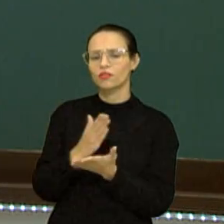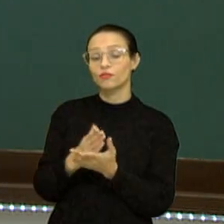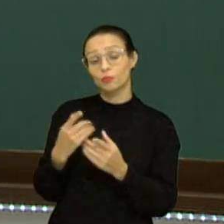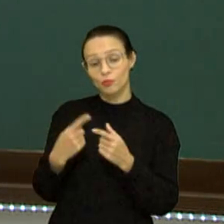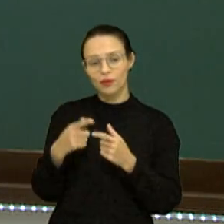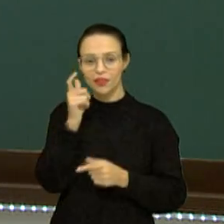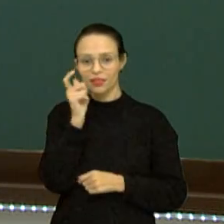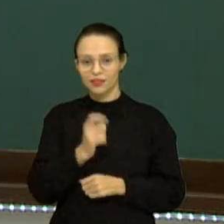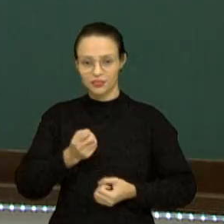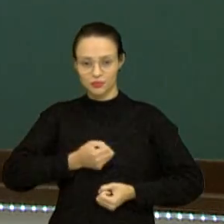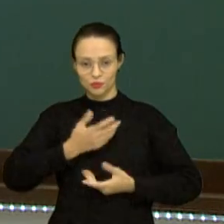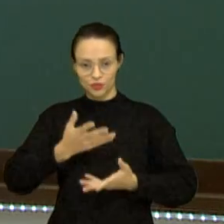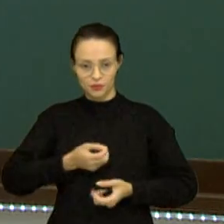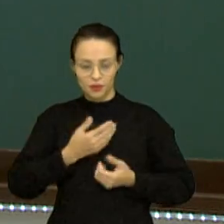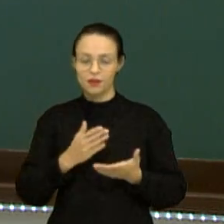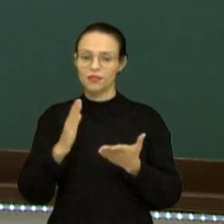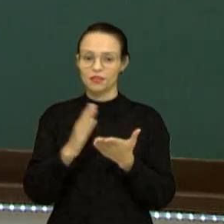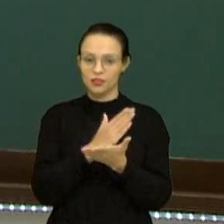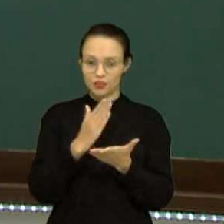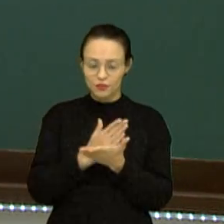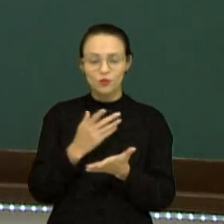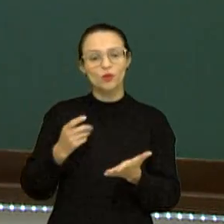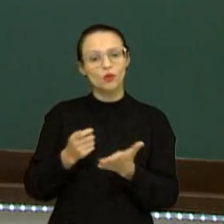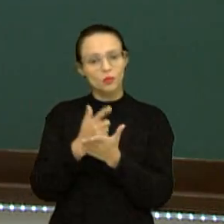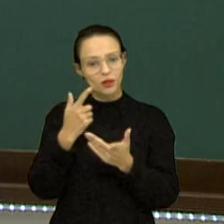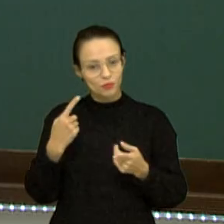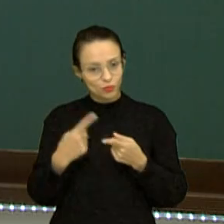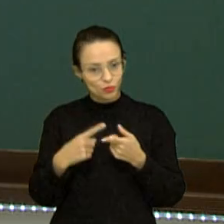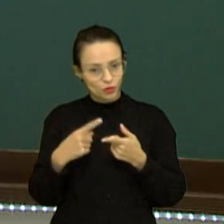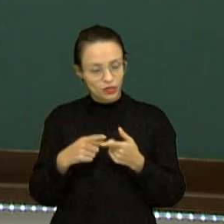pelos poemas. Então, o livro foi comprado